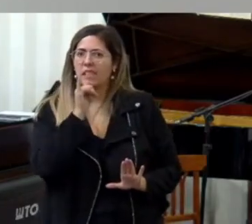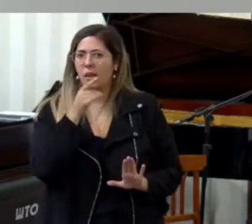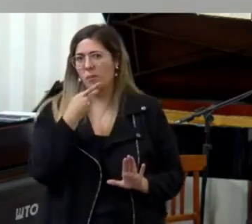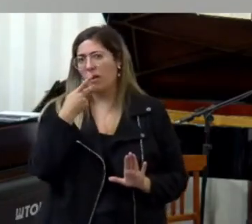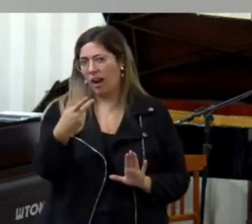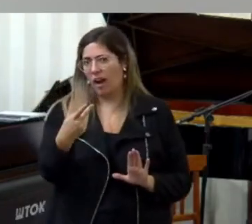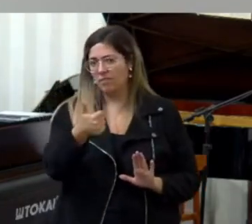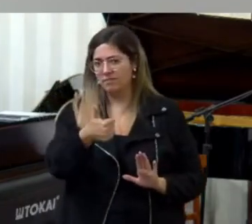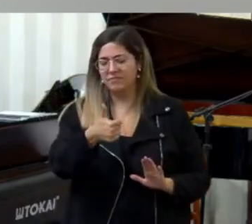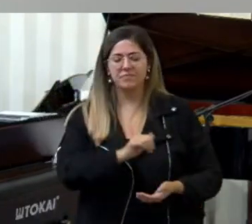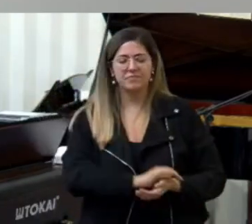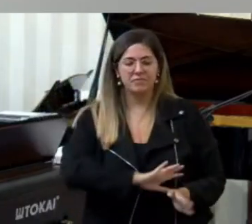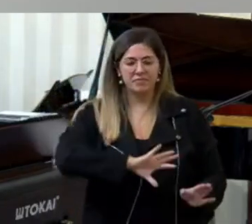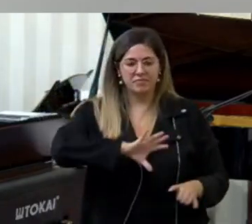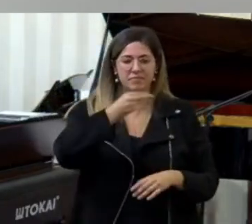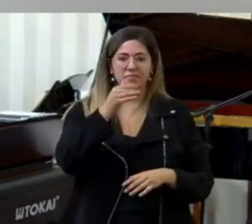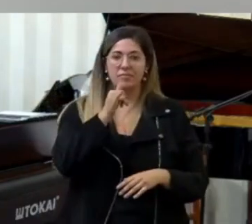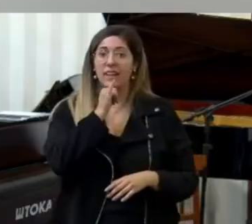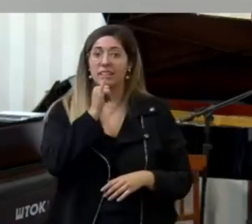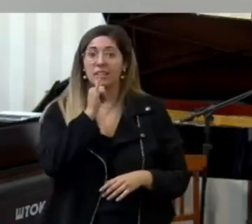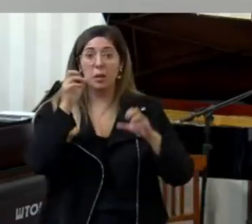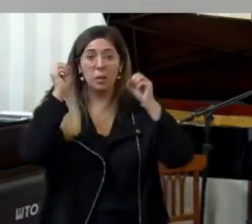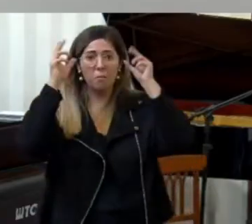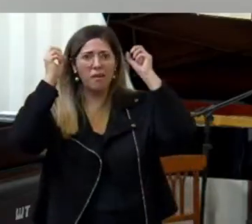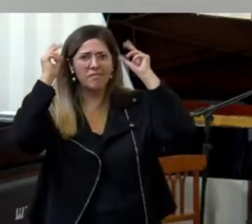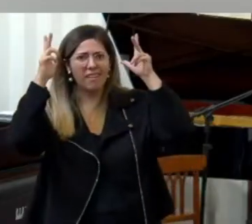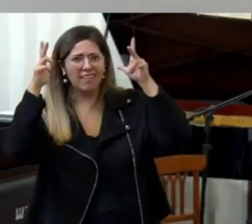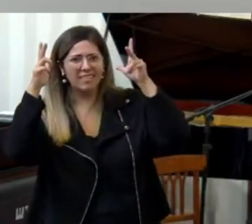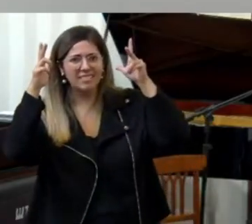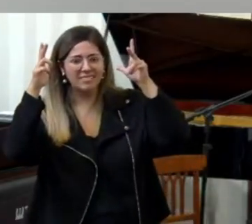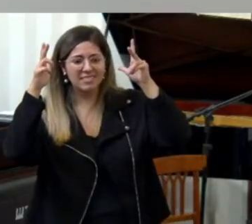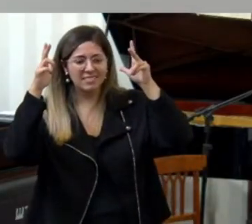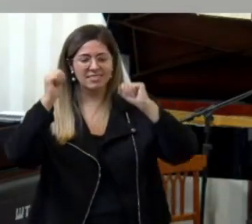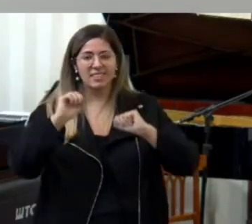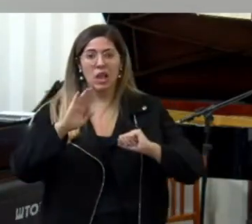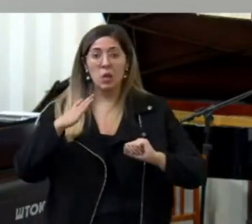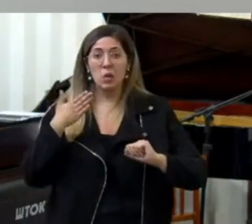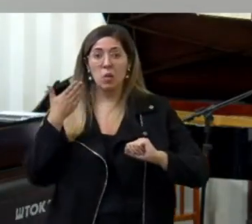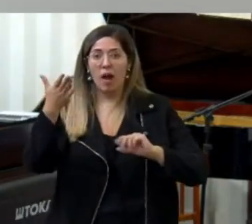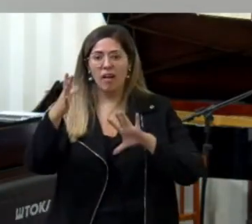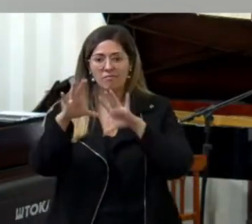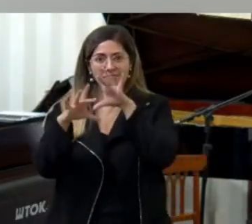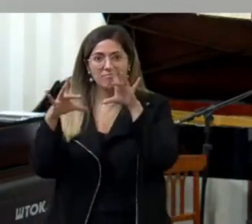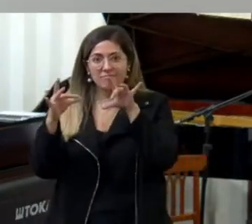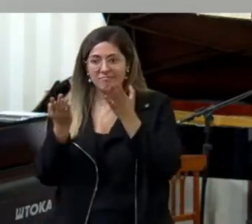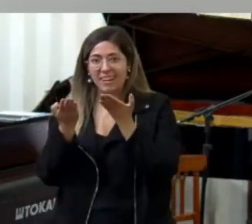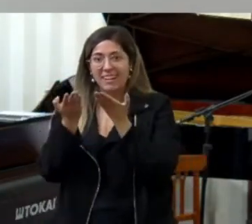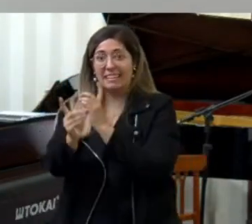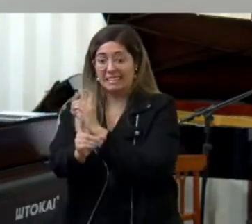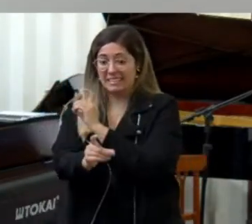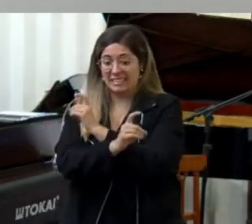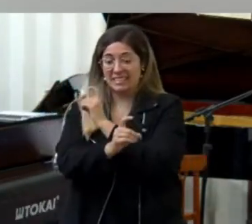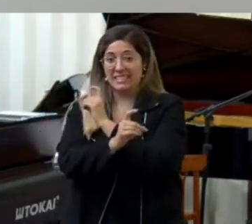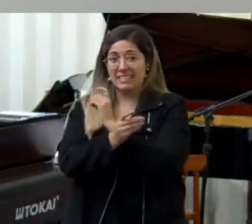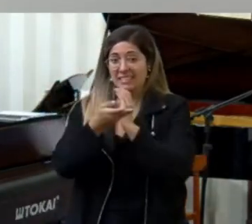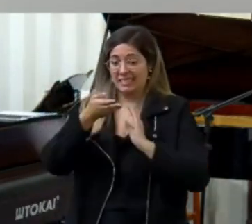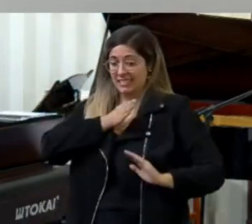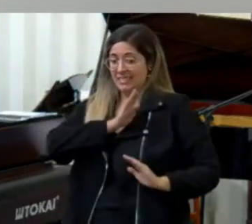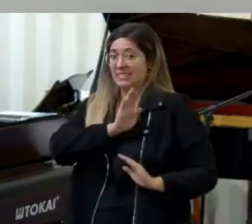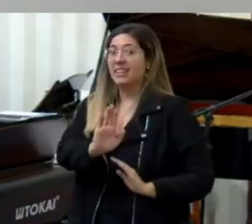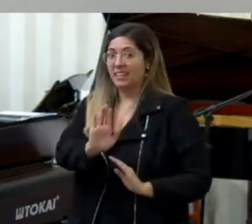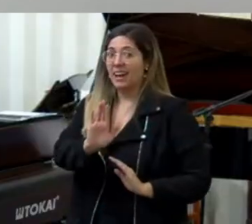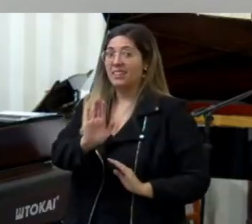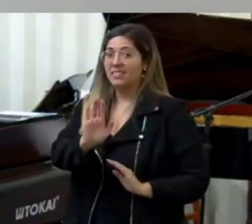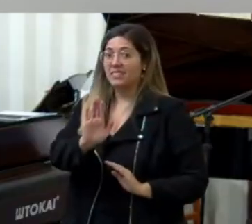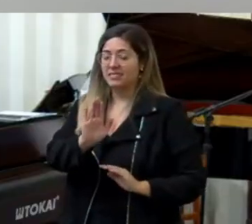lhes lembrar. Um dia Moisés precisou rejeitar os tesouros do Egito. Está escrito,